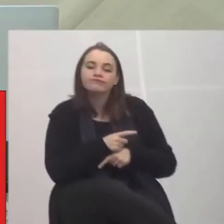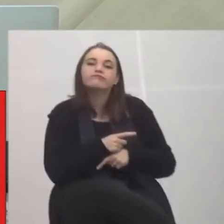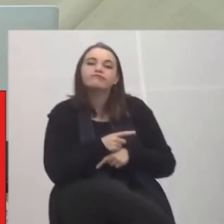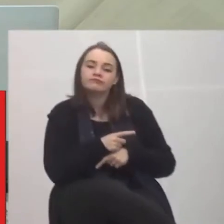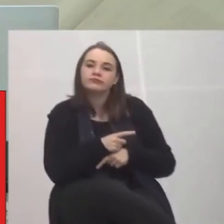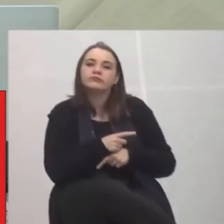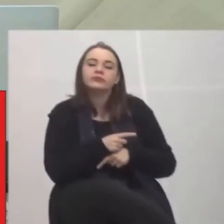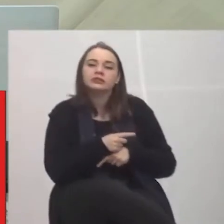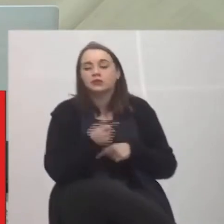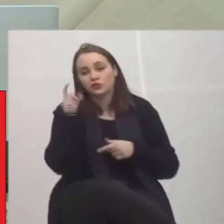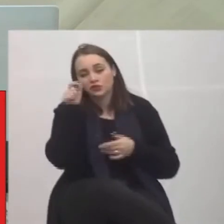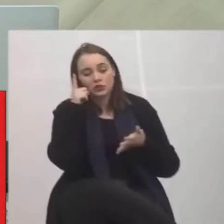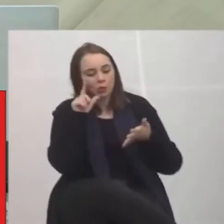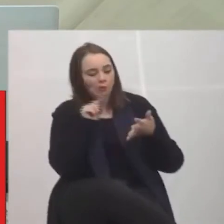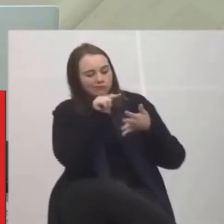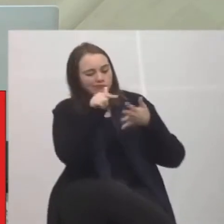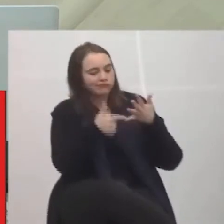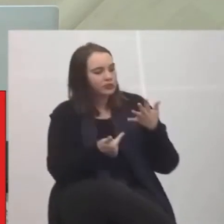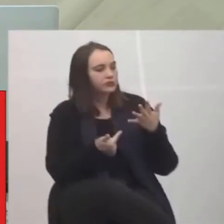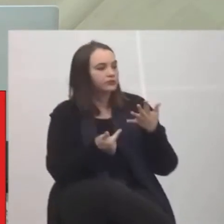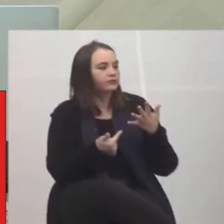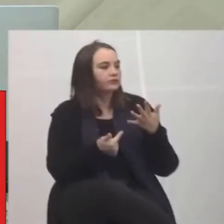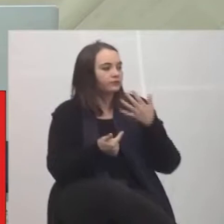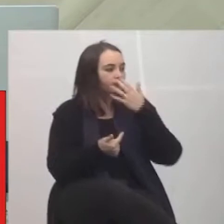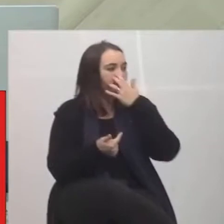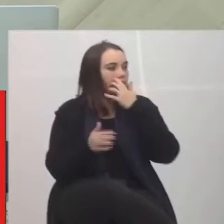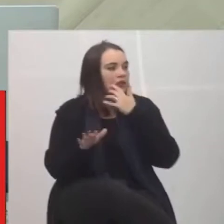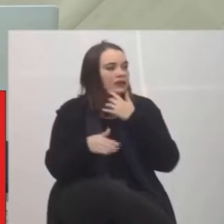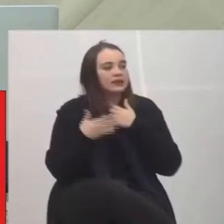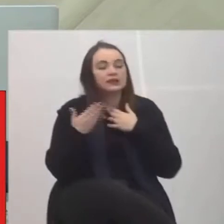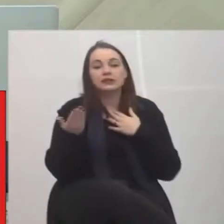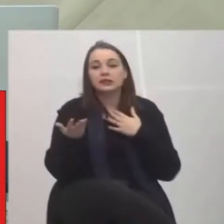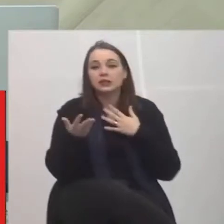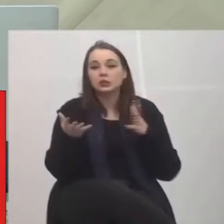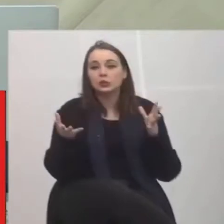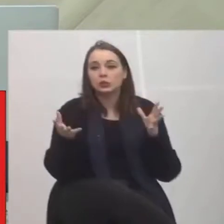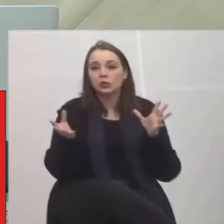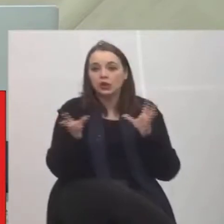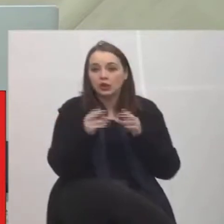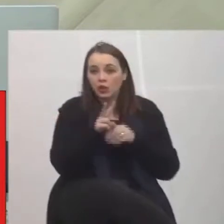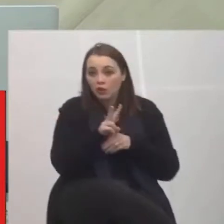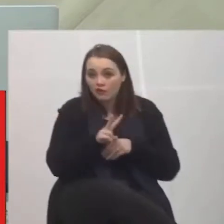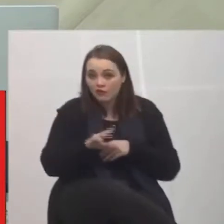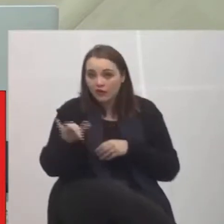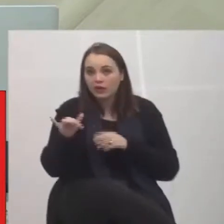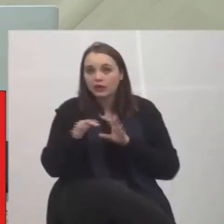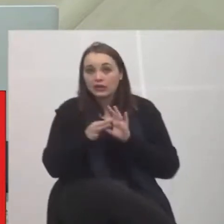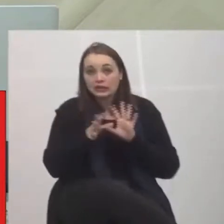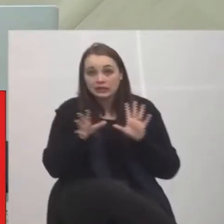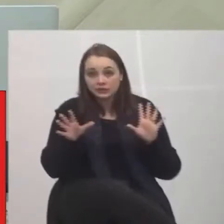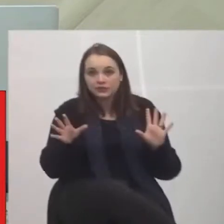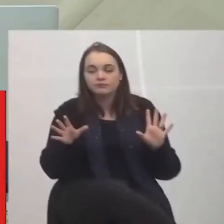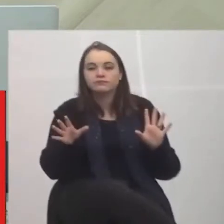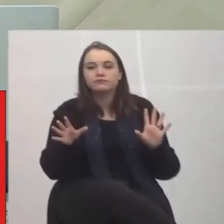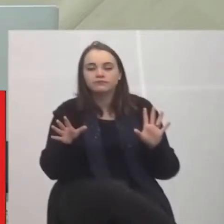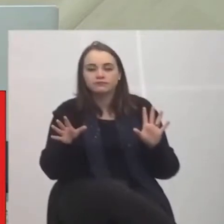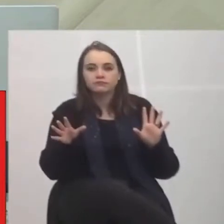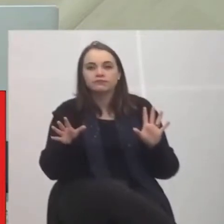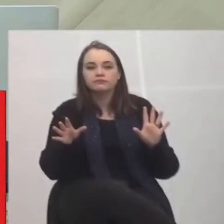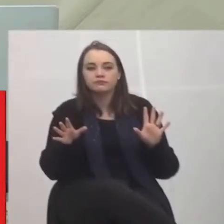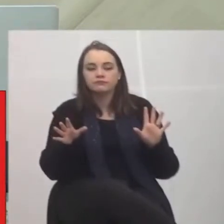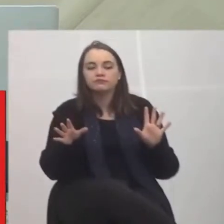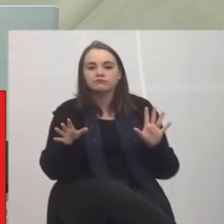poder atingi-las, de forma que esse relatório vai estar disponível, né, Ana?